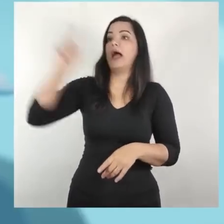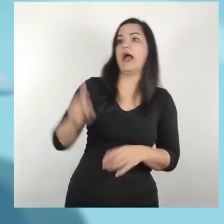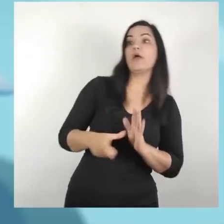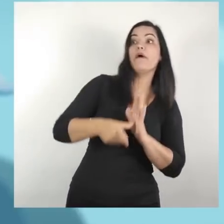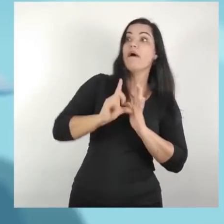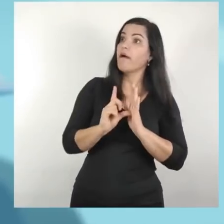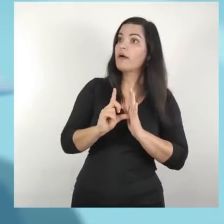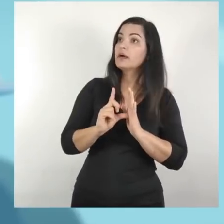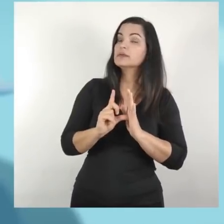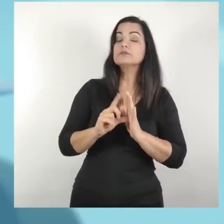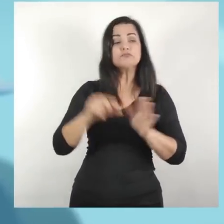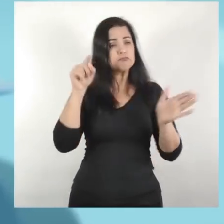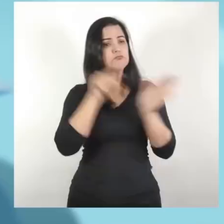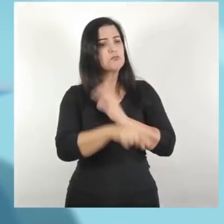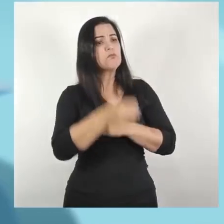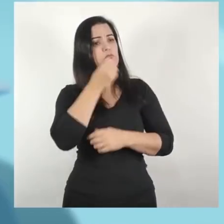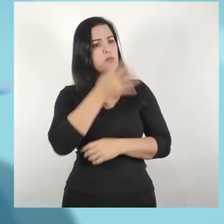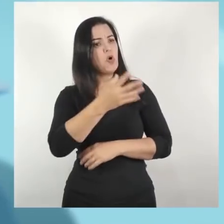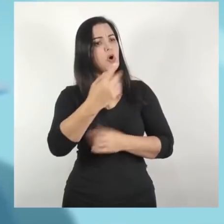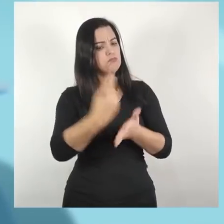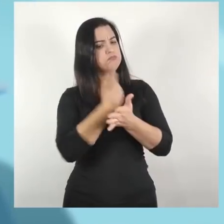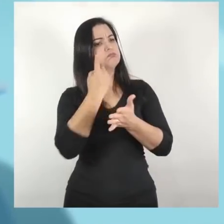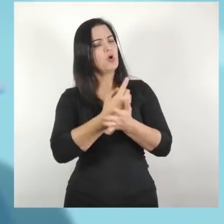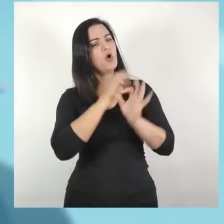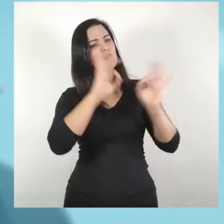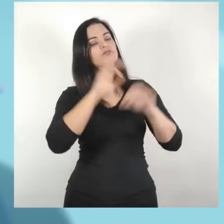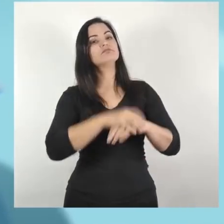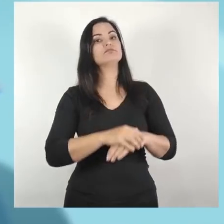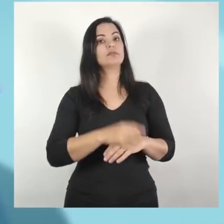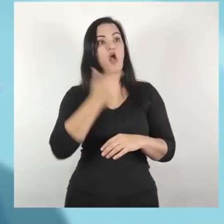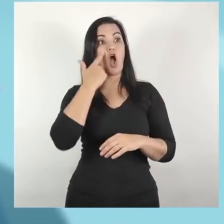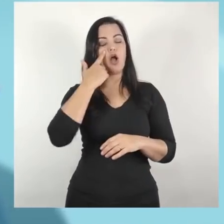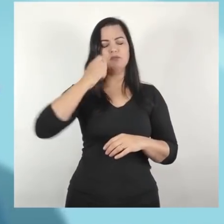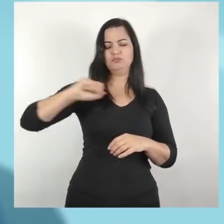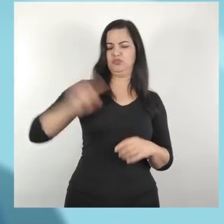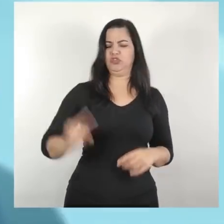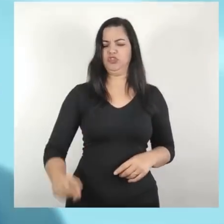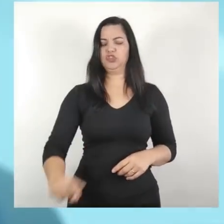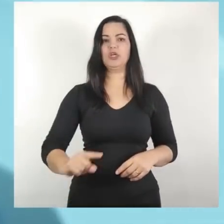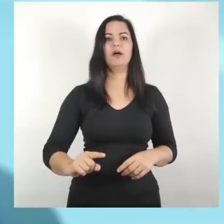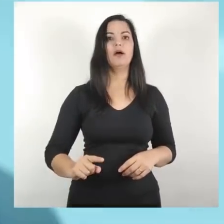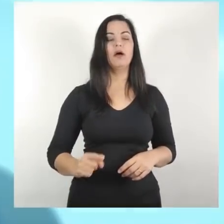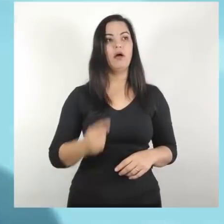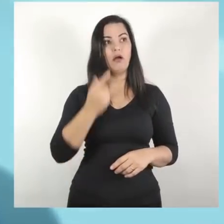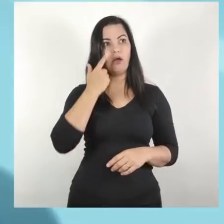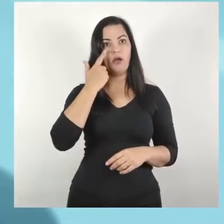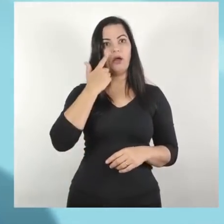sabe? Essa é uma boa pergunta. Vamos ver. Olha só.